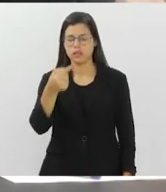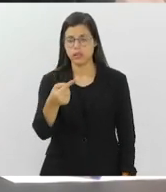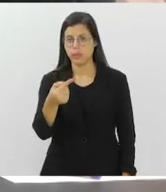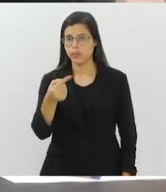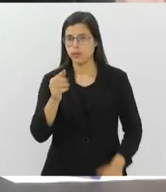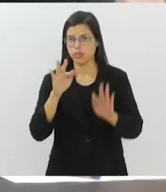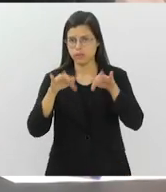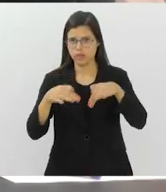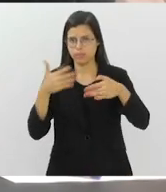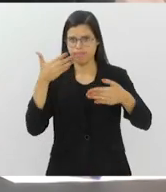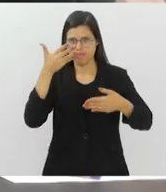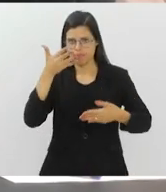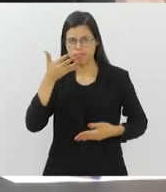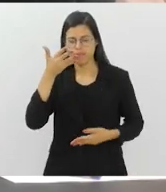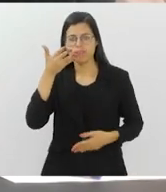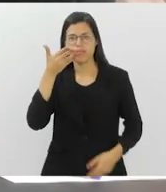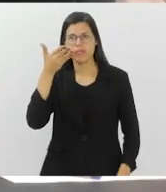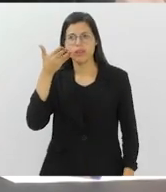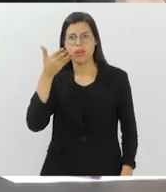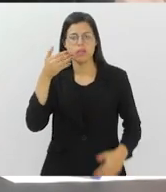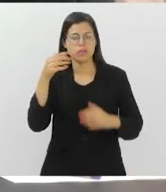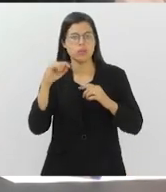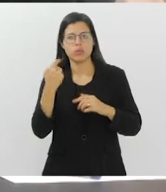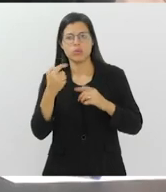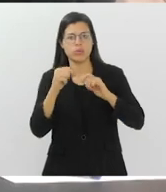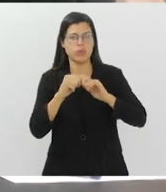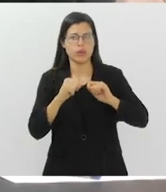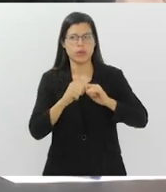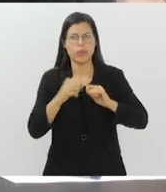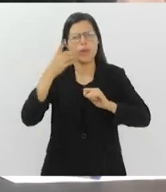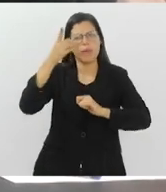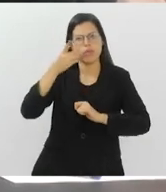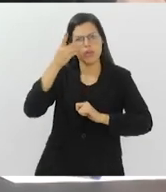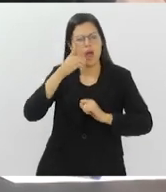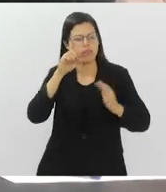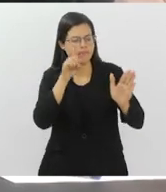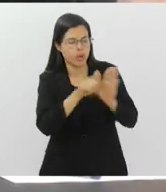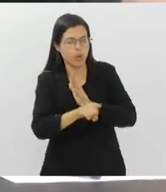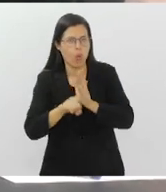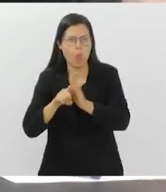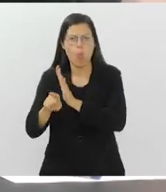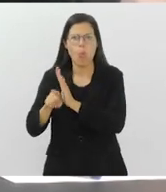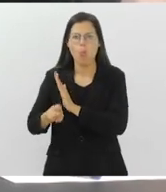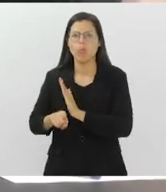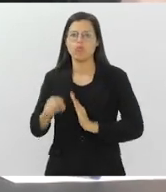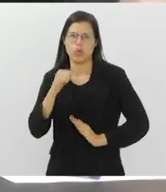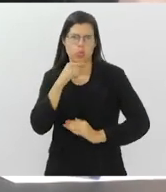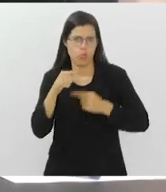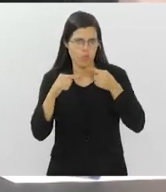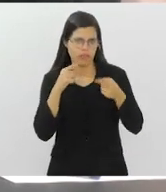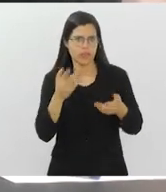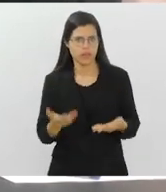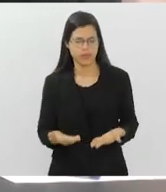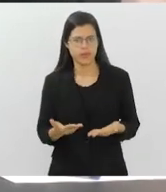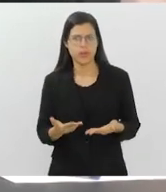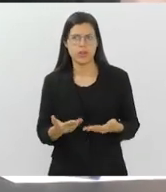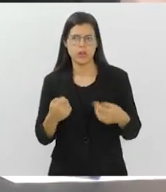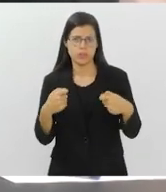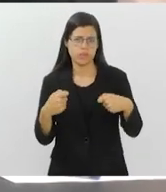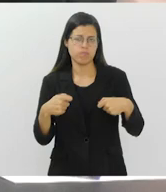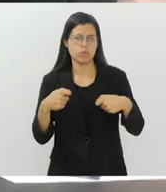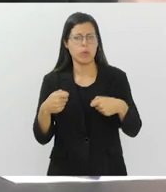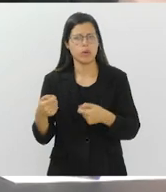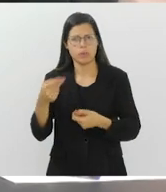exposição, nós faremos, os deputados farão as perguntas que sejam necessárias, tanto para os